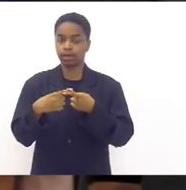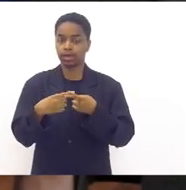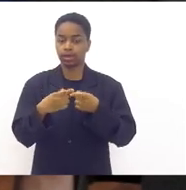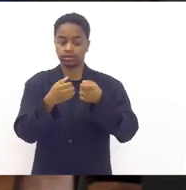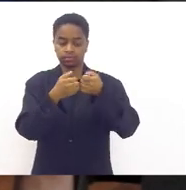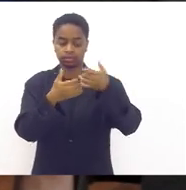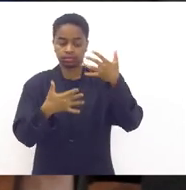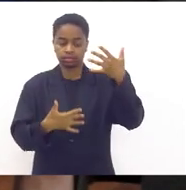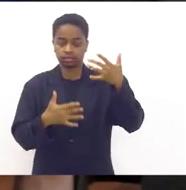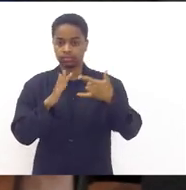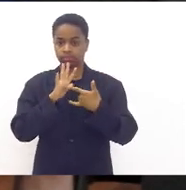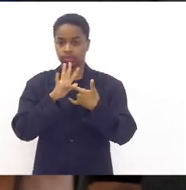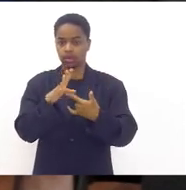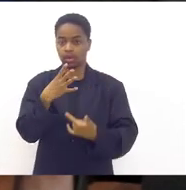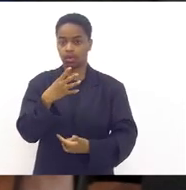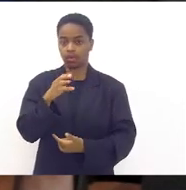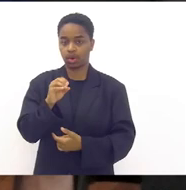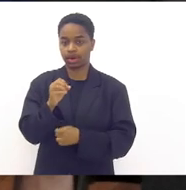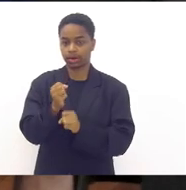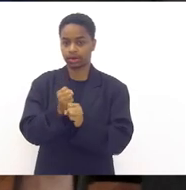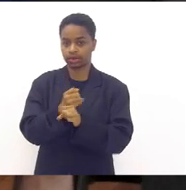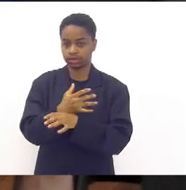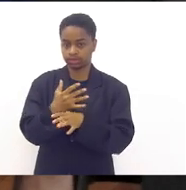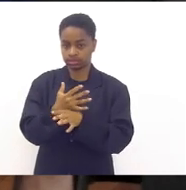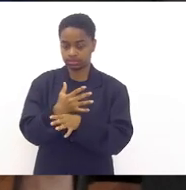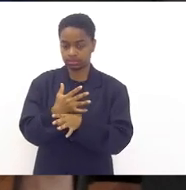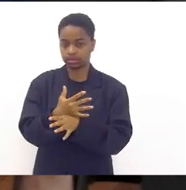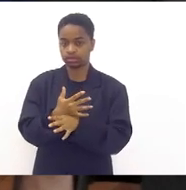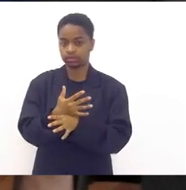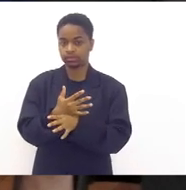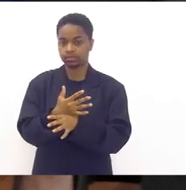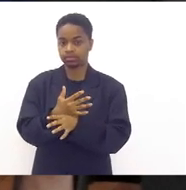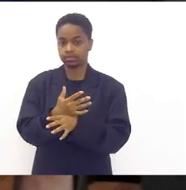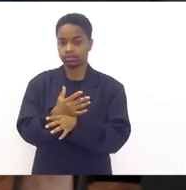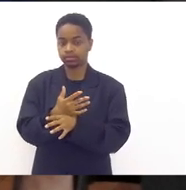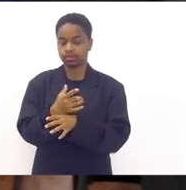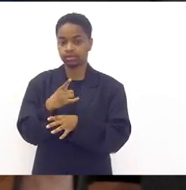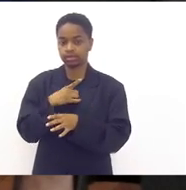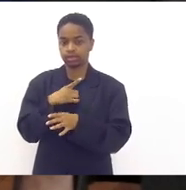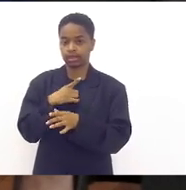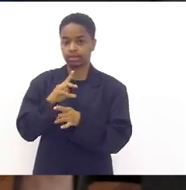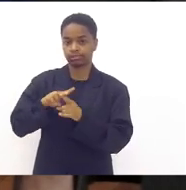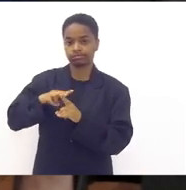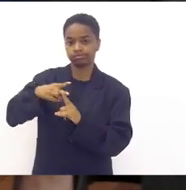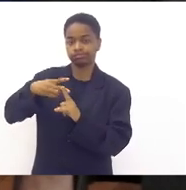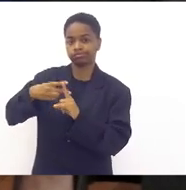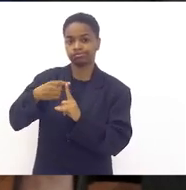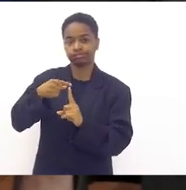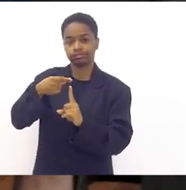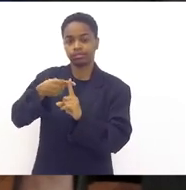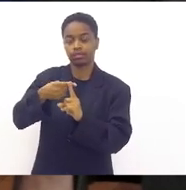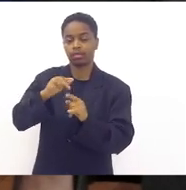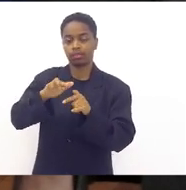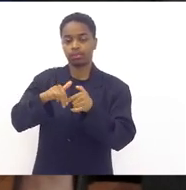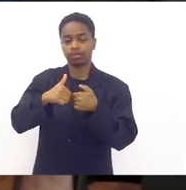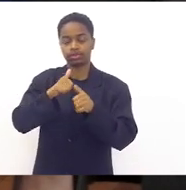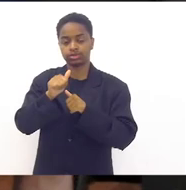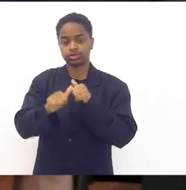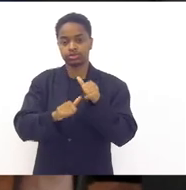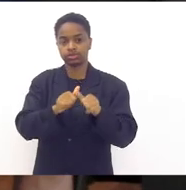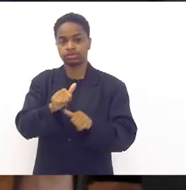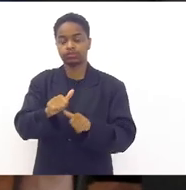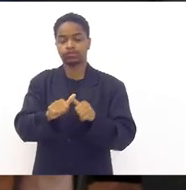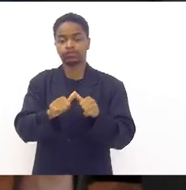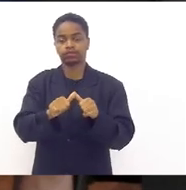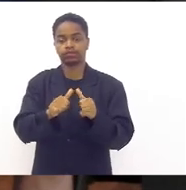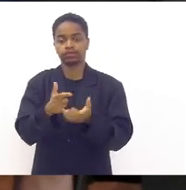os 40 municípios mais beneficiados com a reforma tributária do jeito que